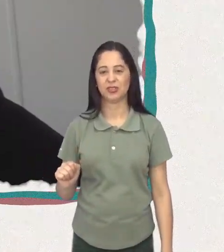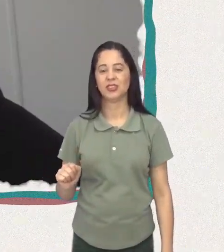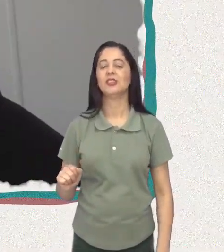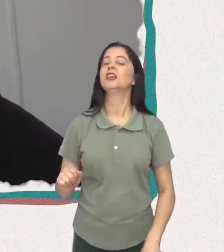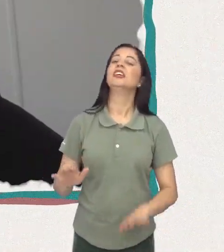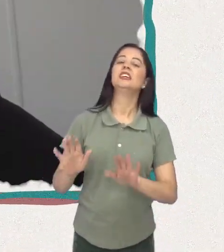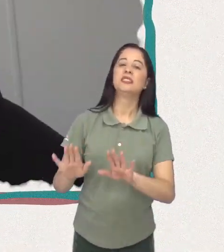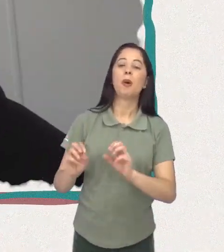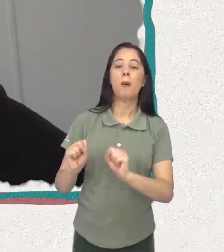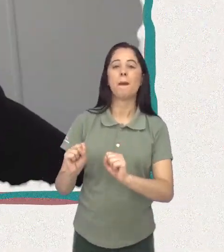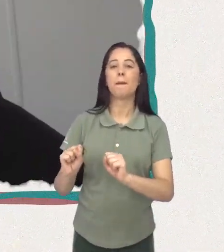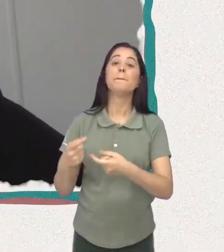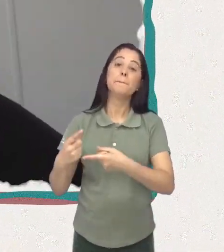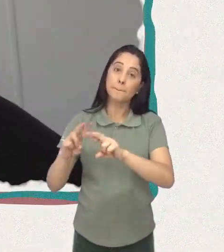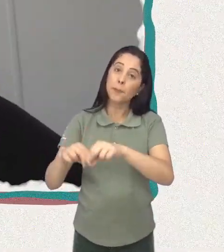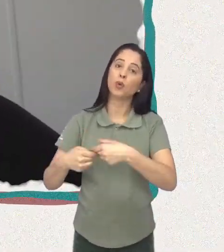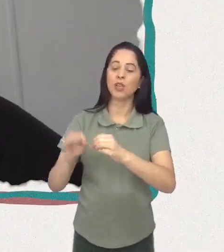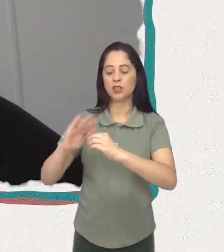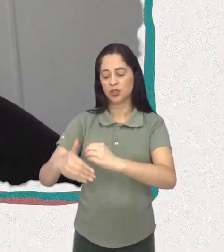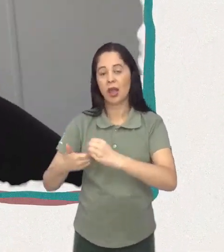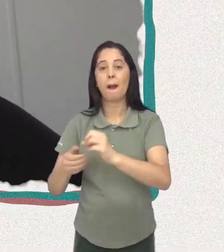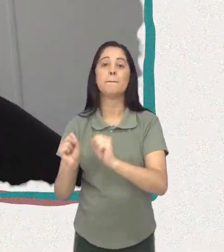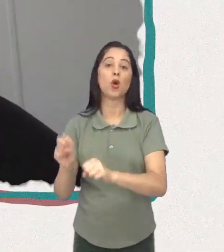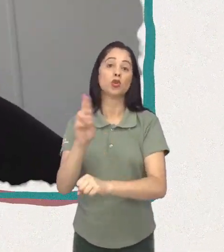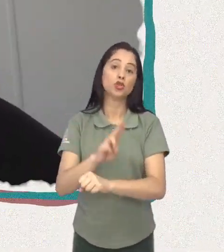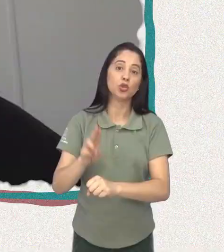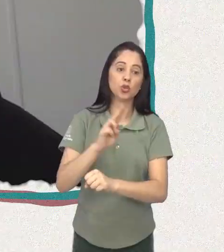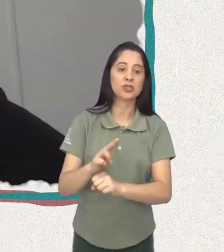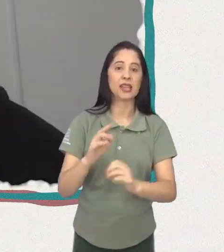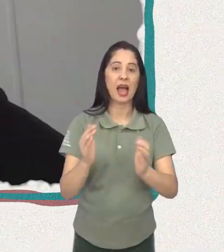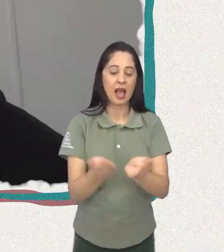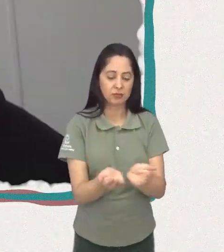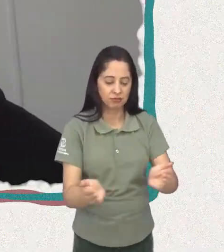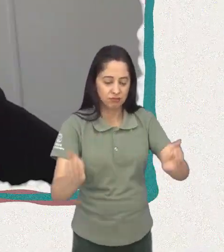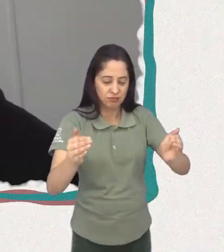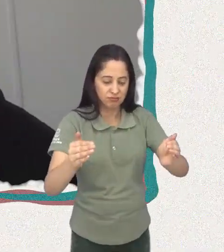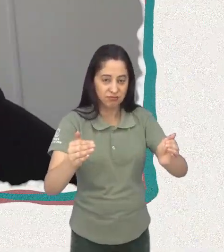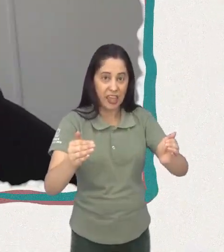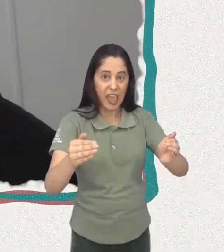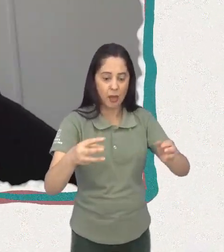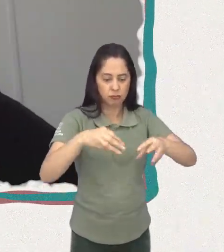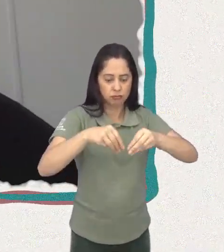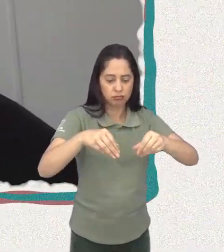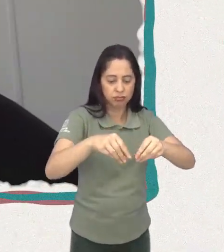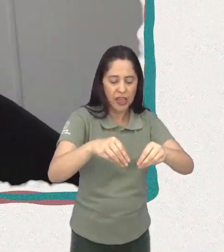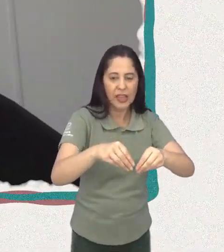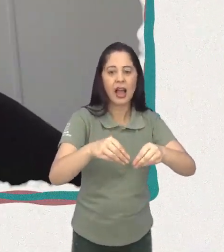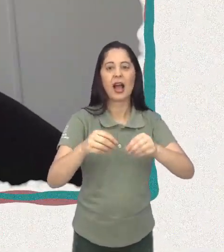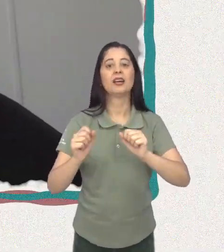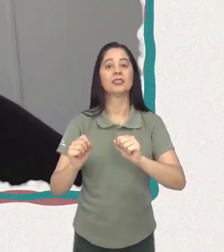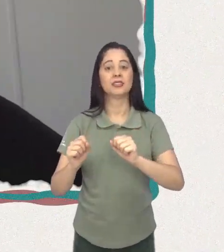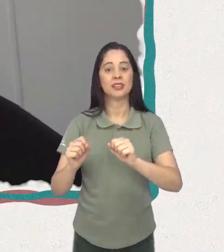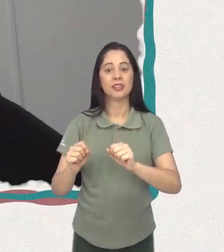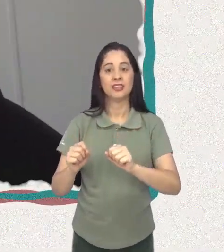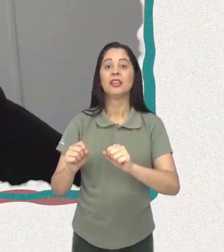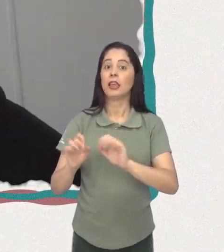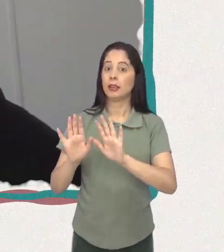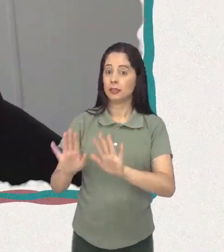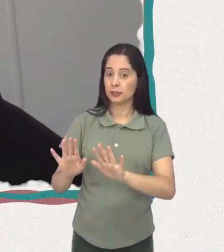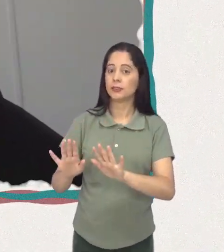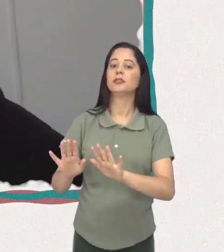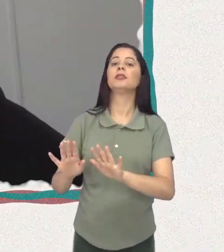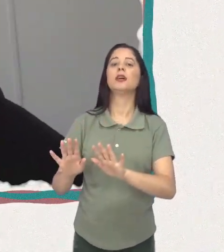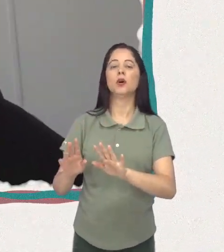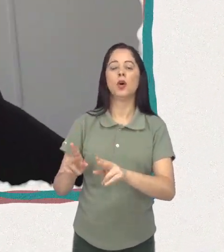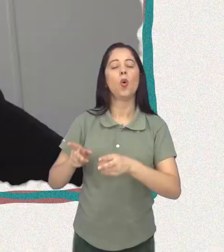quantidade de um adubo orgânico, né, que ele pode utilizar depois na sua horta ou nos seus vasos em casa. Né? Então tem esses três ganhos. Né? É um material